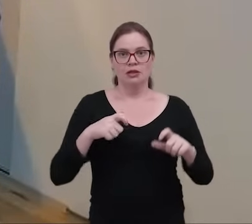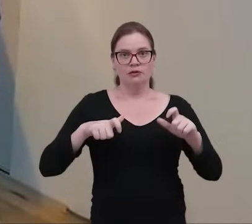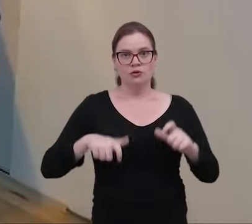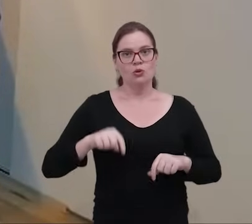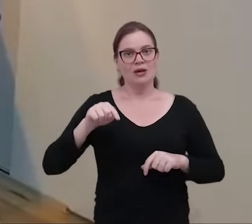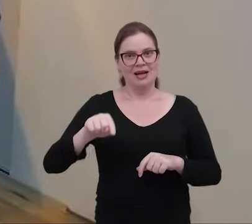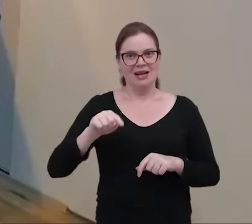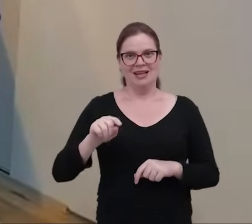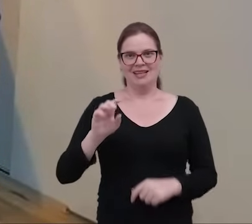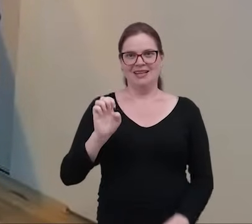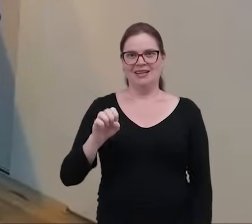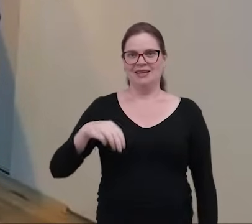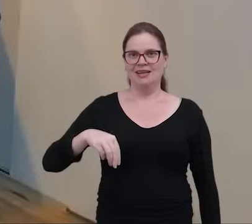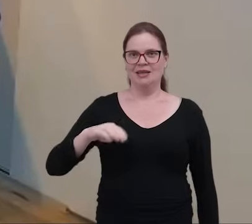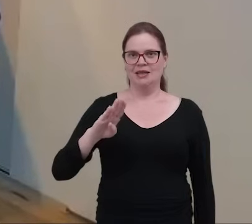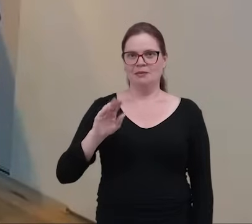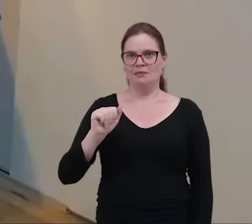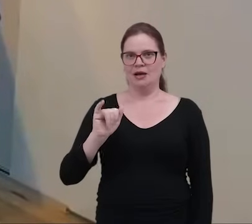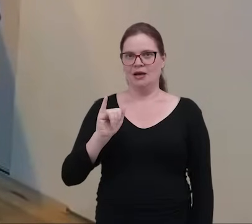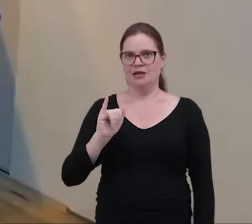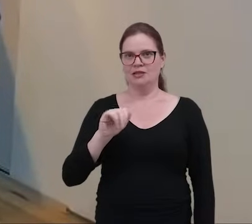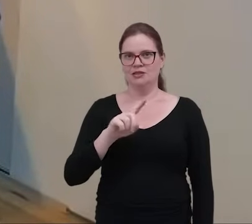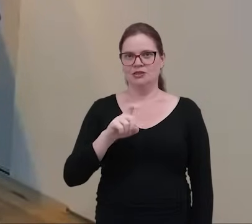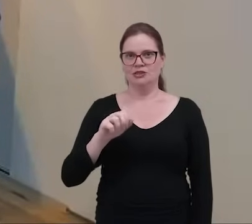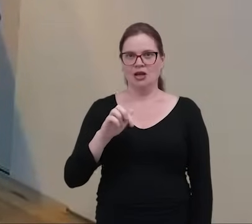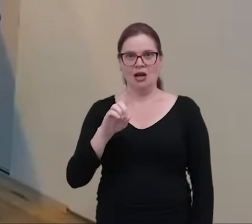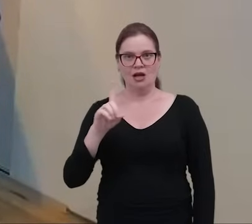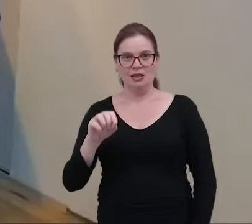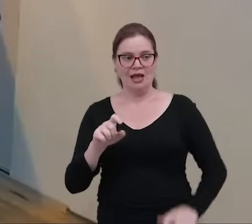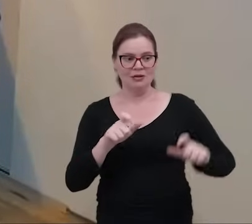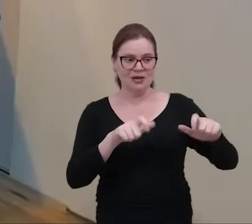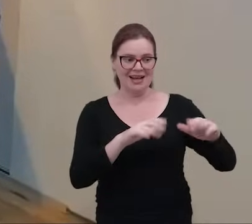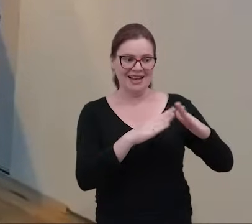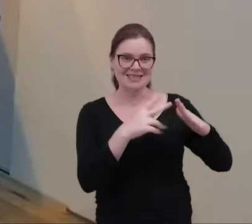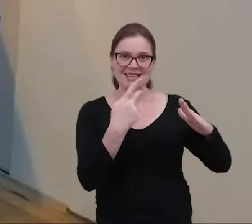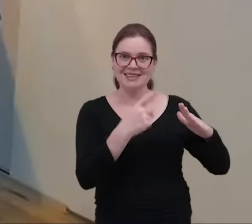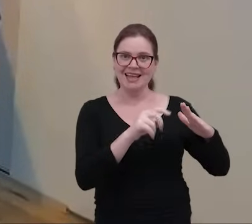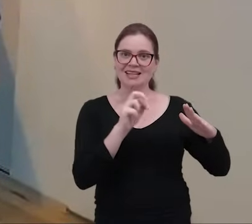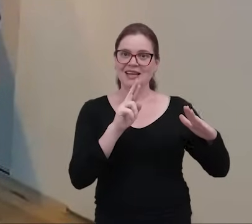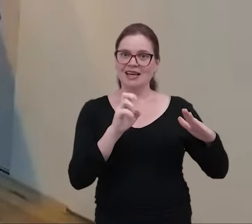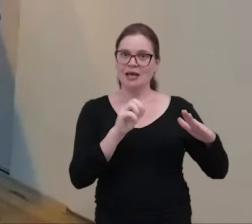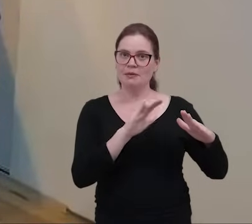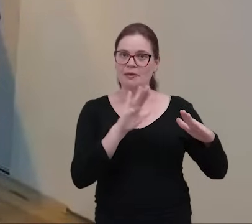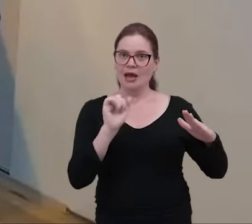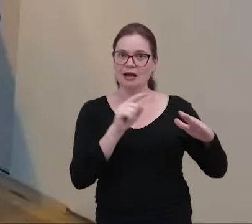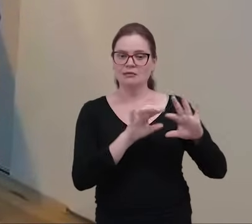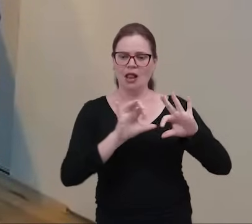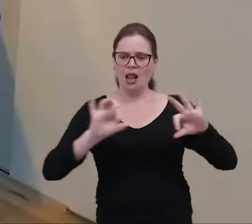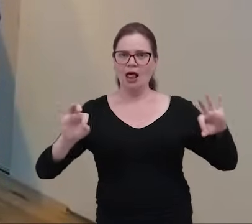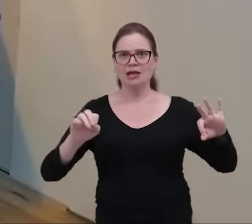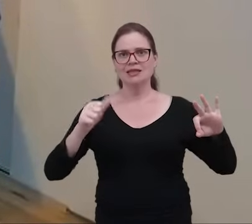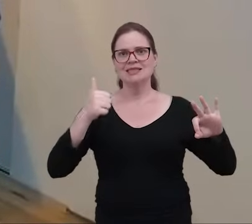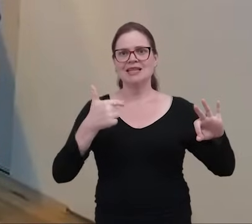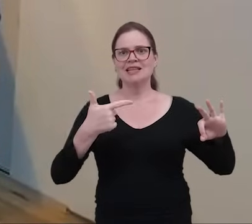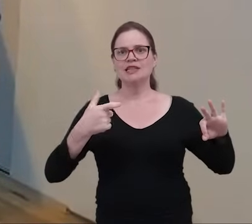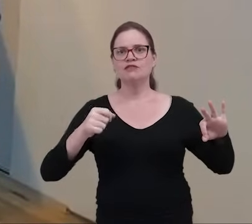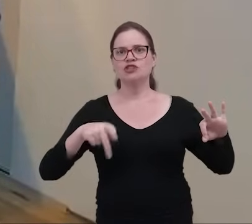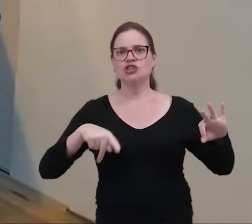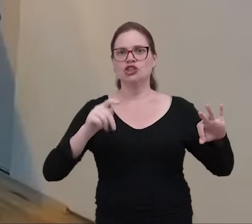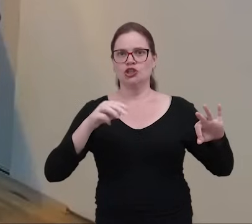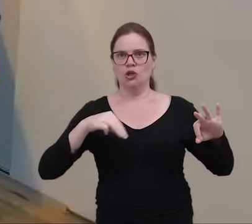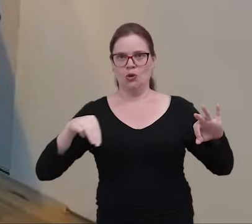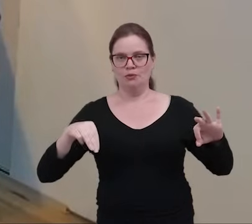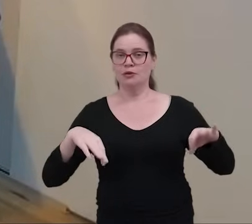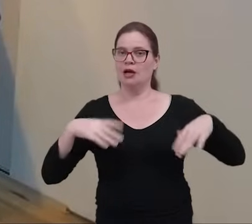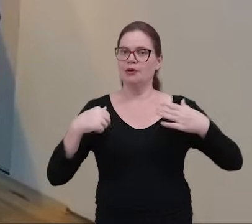onde eu estava embaixada, para onde morava a Rebeca, eram 120, 130 quilômetros. Então eu comecei a fazer culto na minha casa,